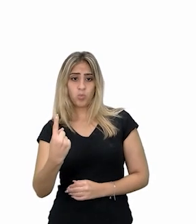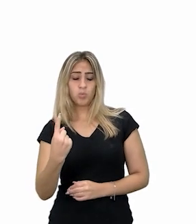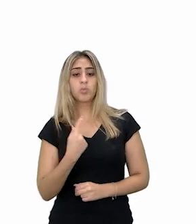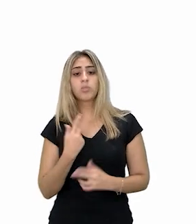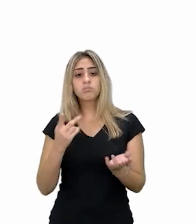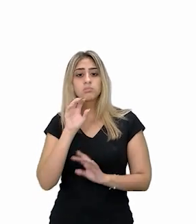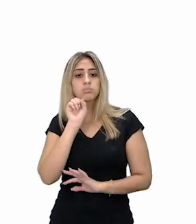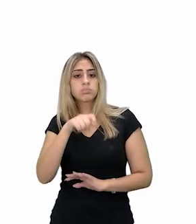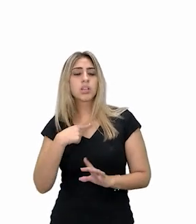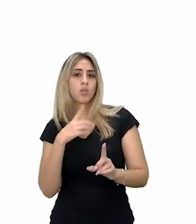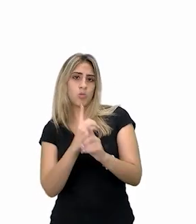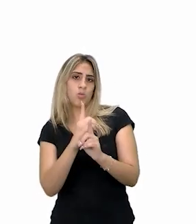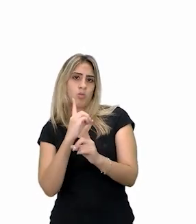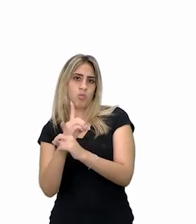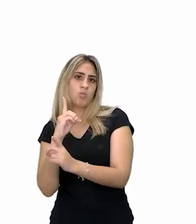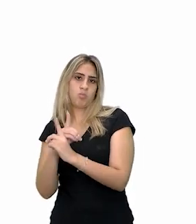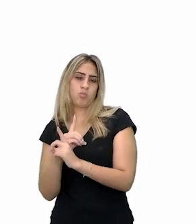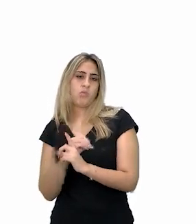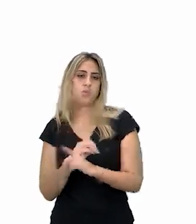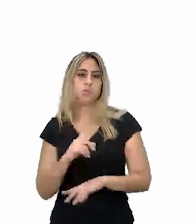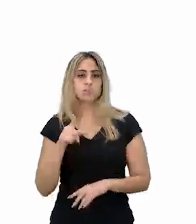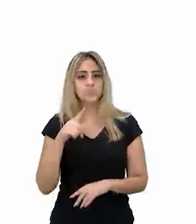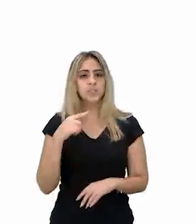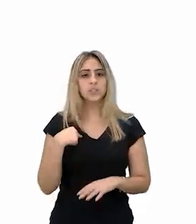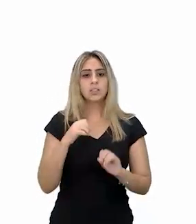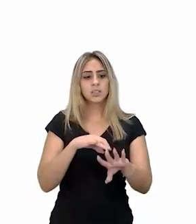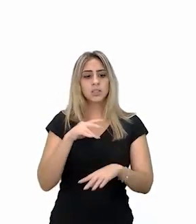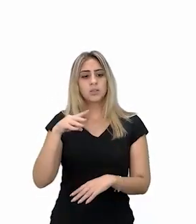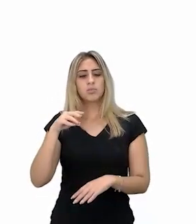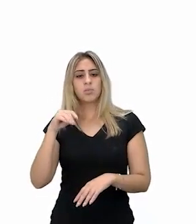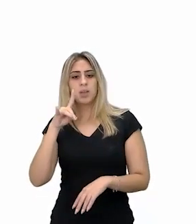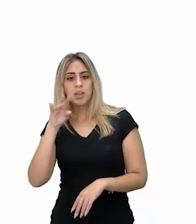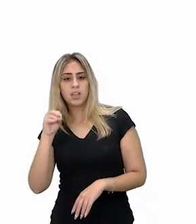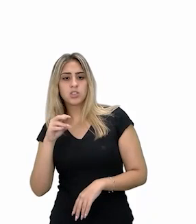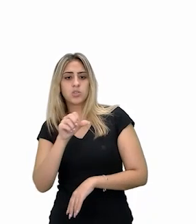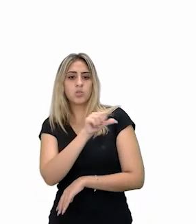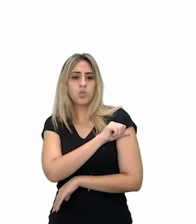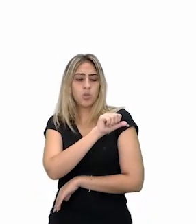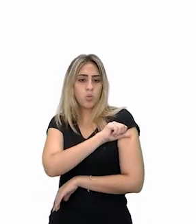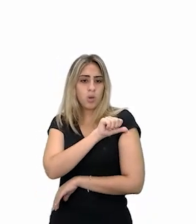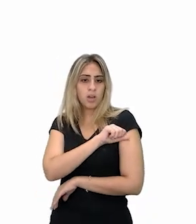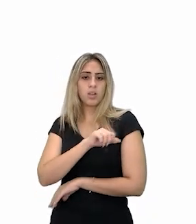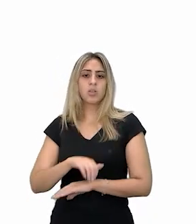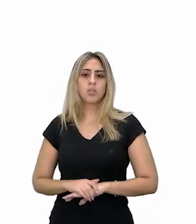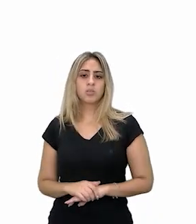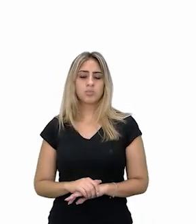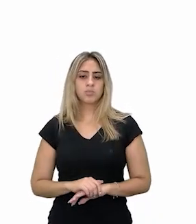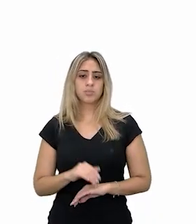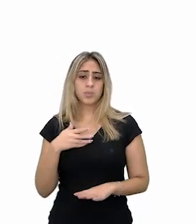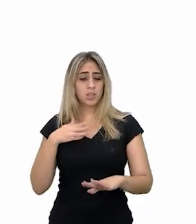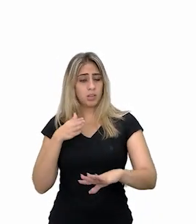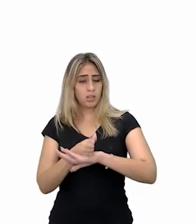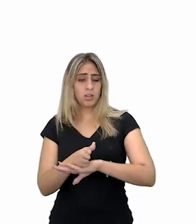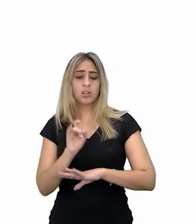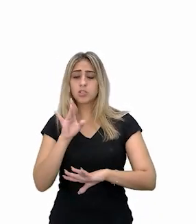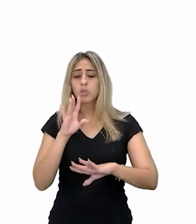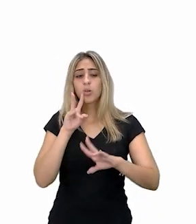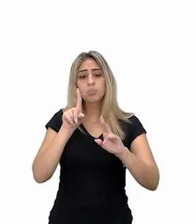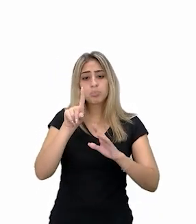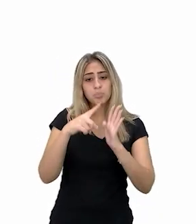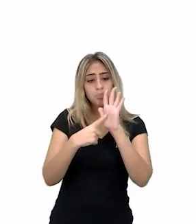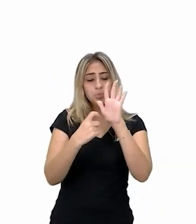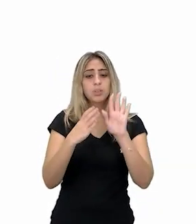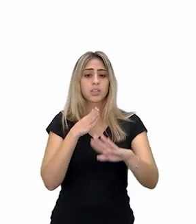sim, ó, encontrei ela lá, ó, ensino fundamental, 9º ano, ciências da natureza, tá? Entrar. Então, é só clicar